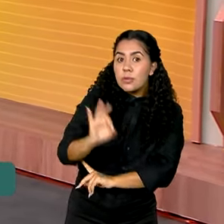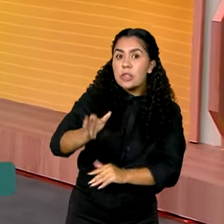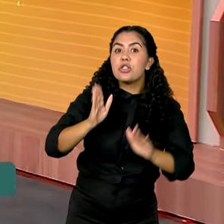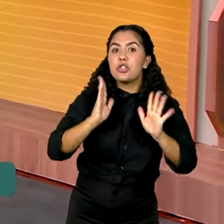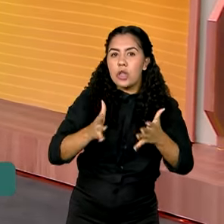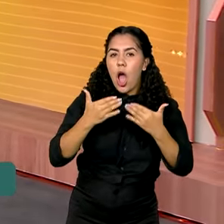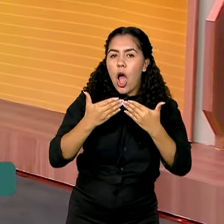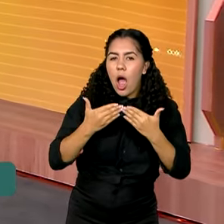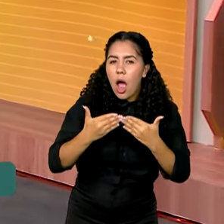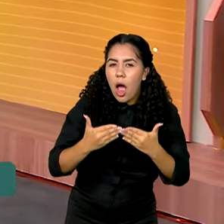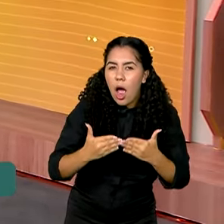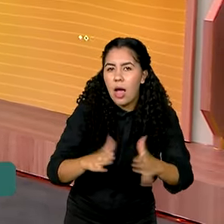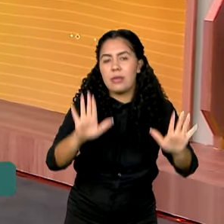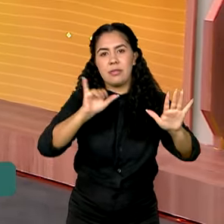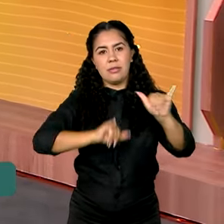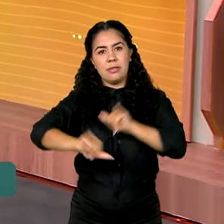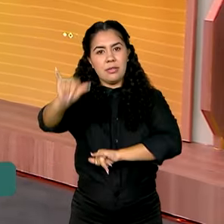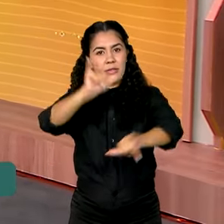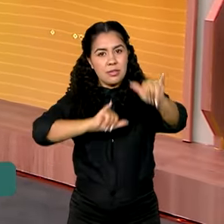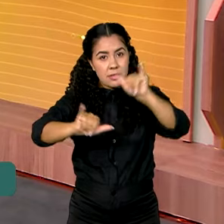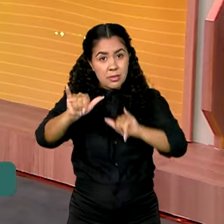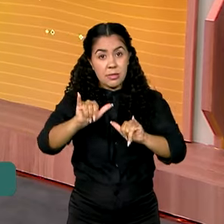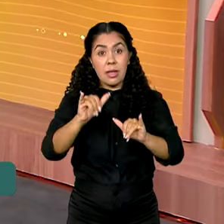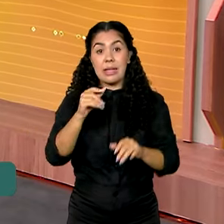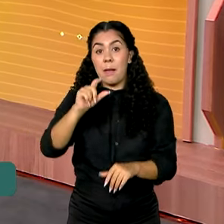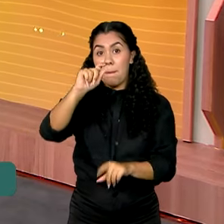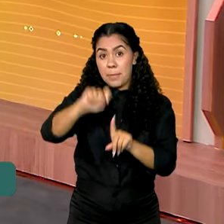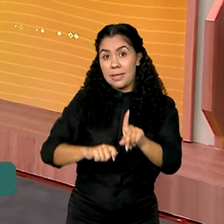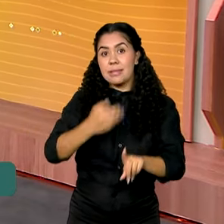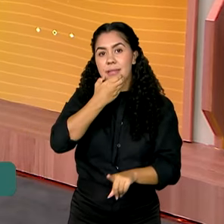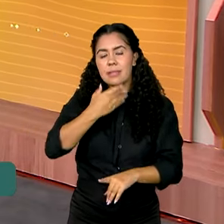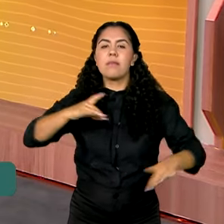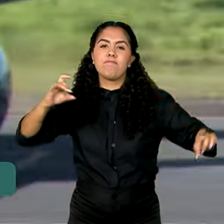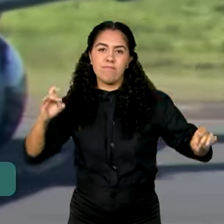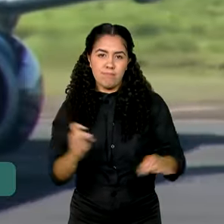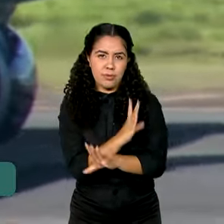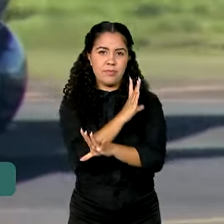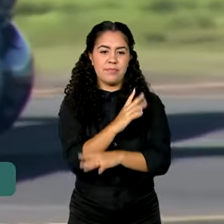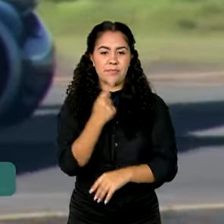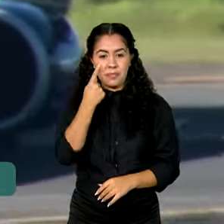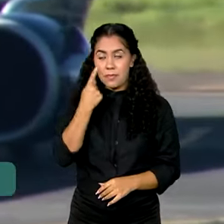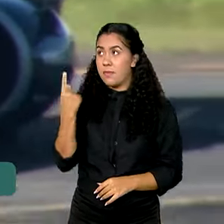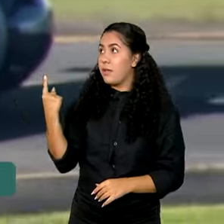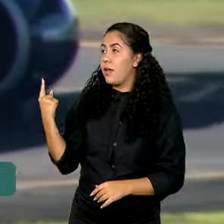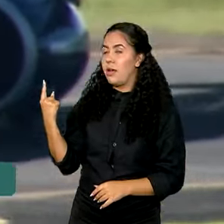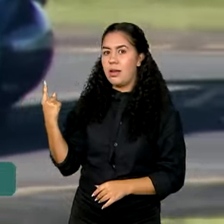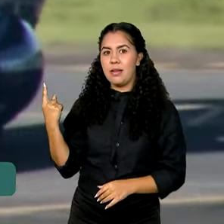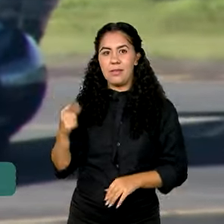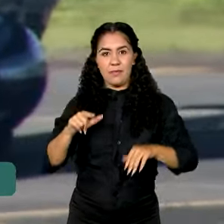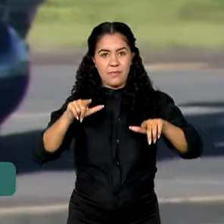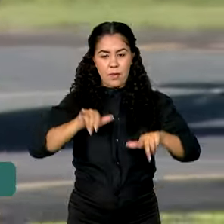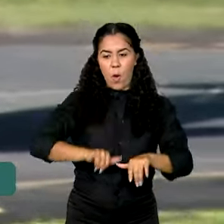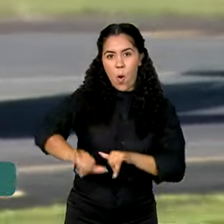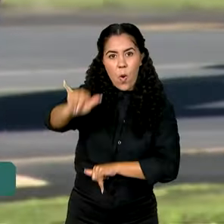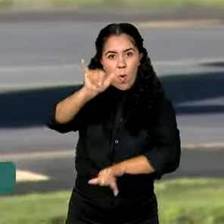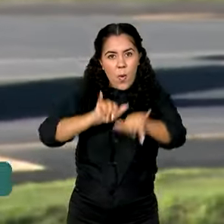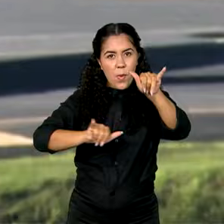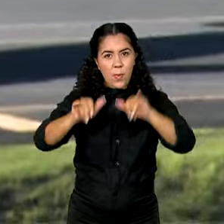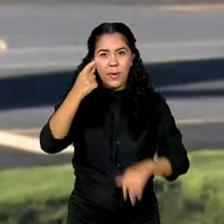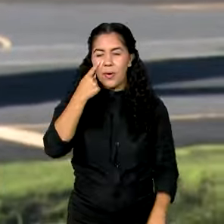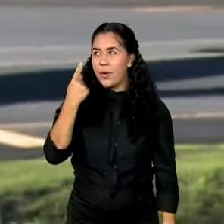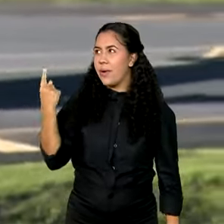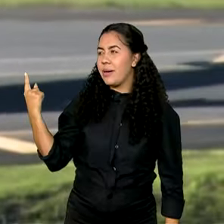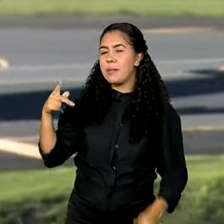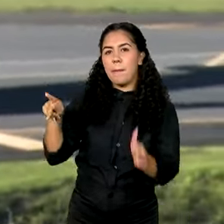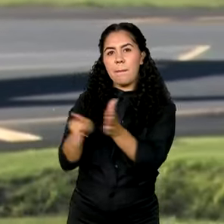capacidade, a expectativa é chegar a 100% em dezembro. O aeroporto Salgado Filho volta a